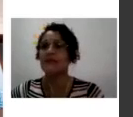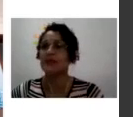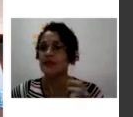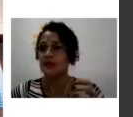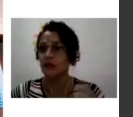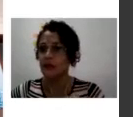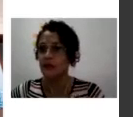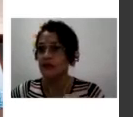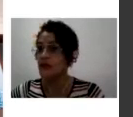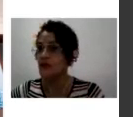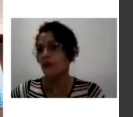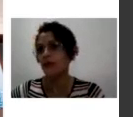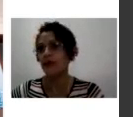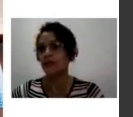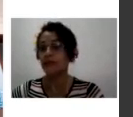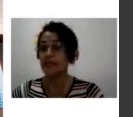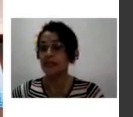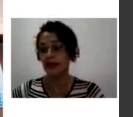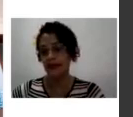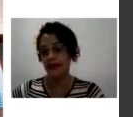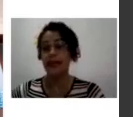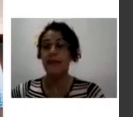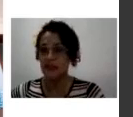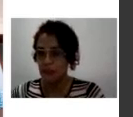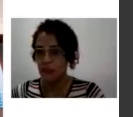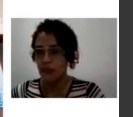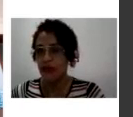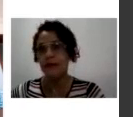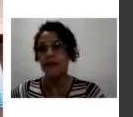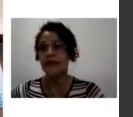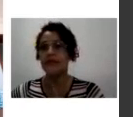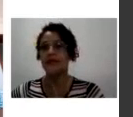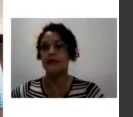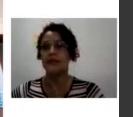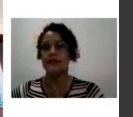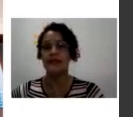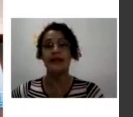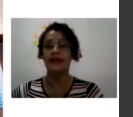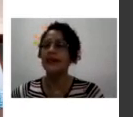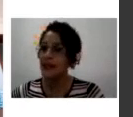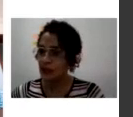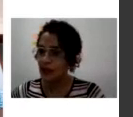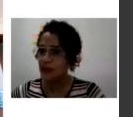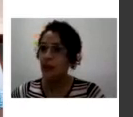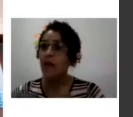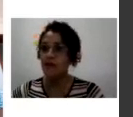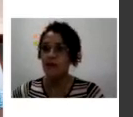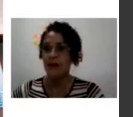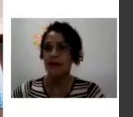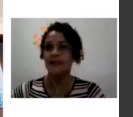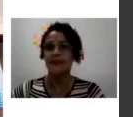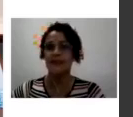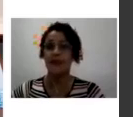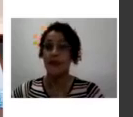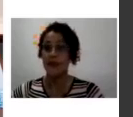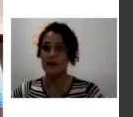era exatamente os vídeos de depoimento. Porque, assim, querer participar do programa é interessante, mas, assim, tem resultado? Qual o